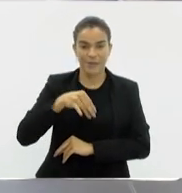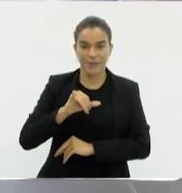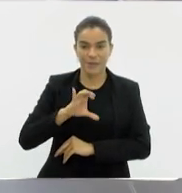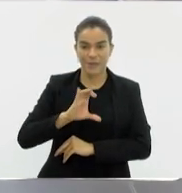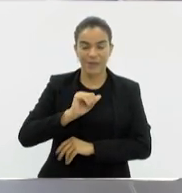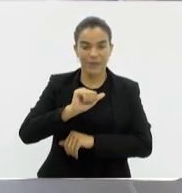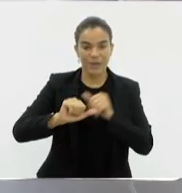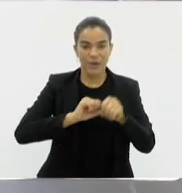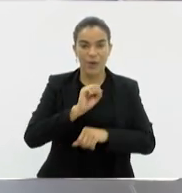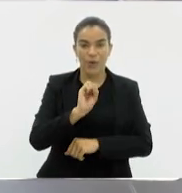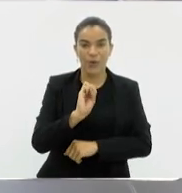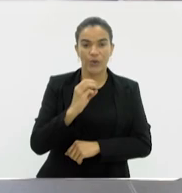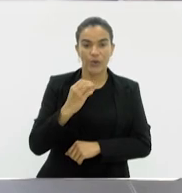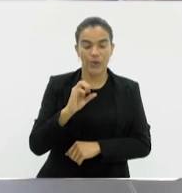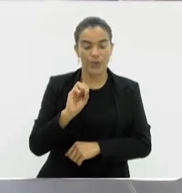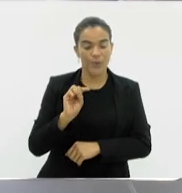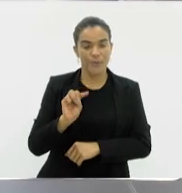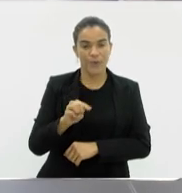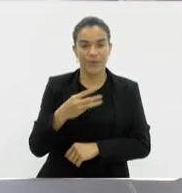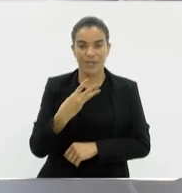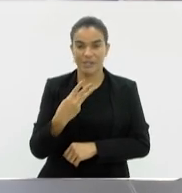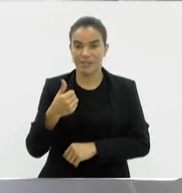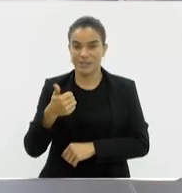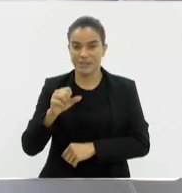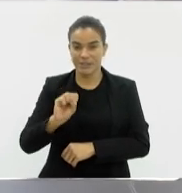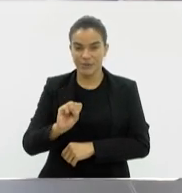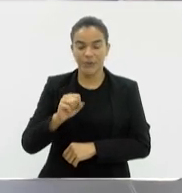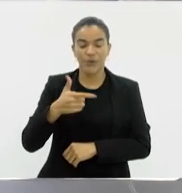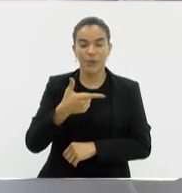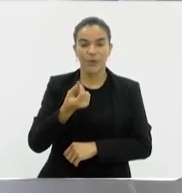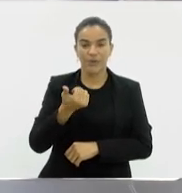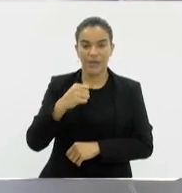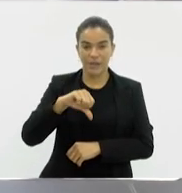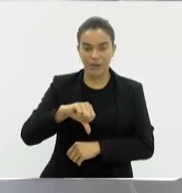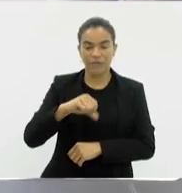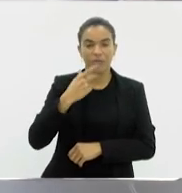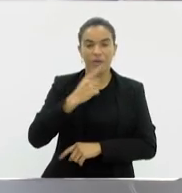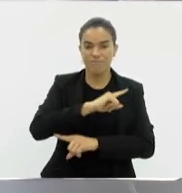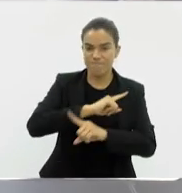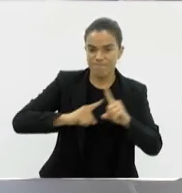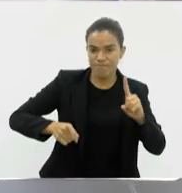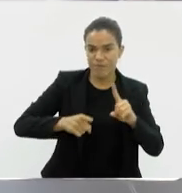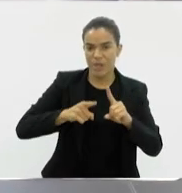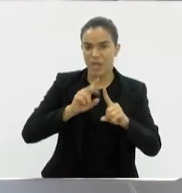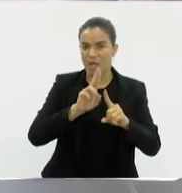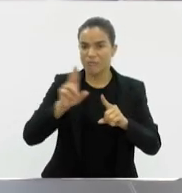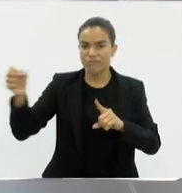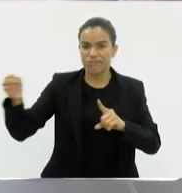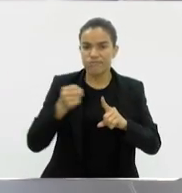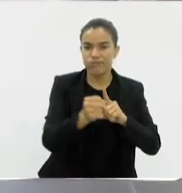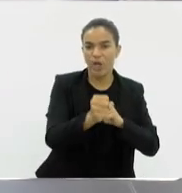Lei 8.301 de 28 de fevereiro de 2019, que veda a nomeação para cargos em